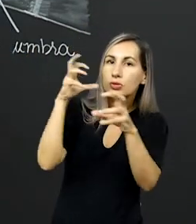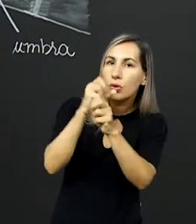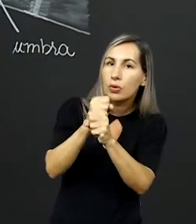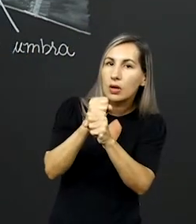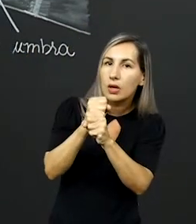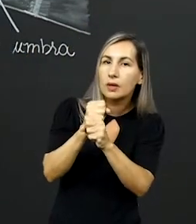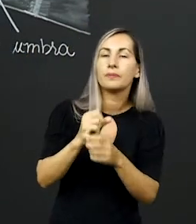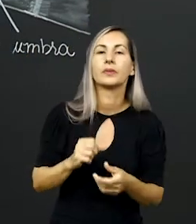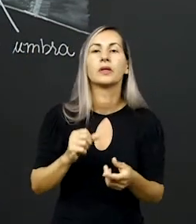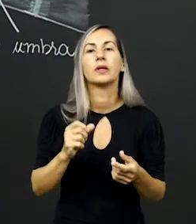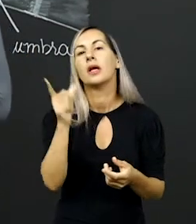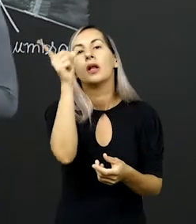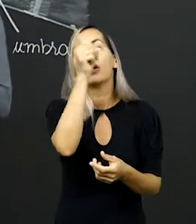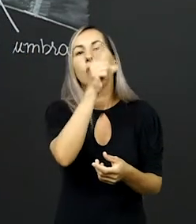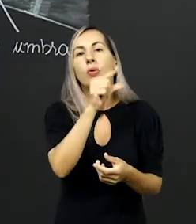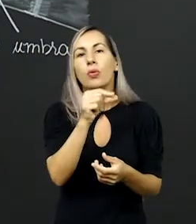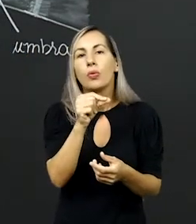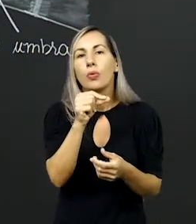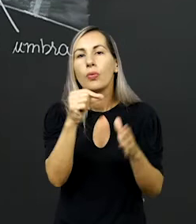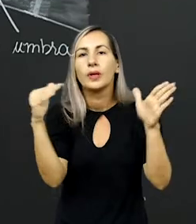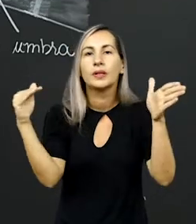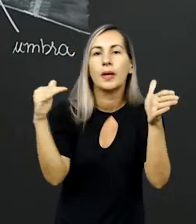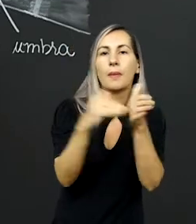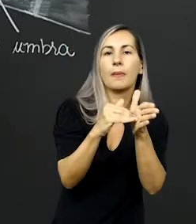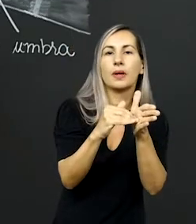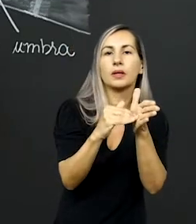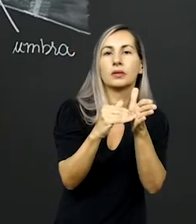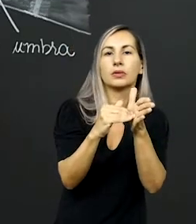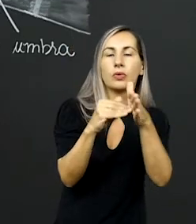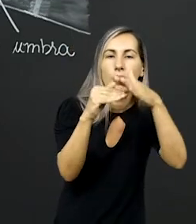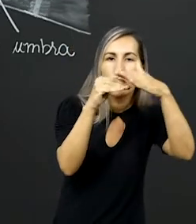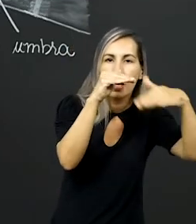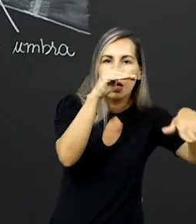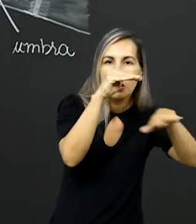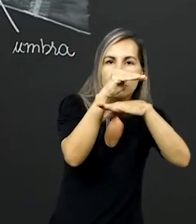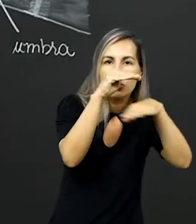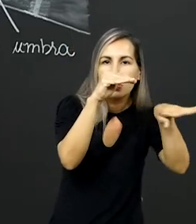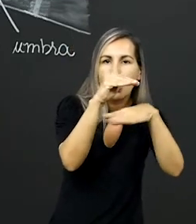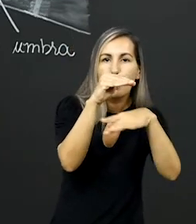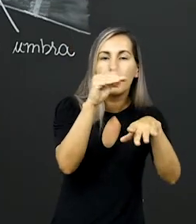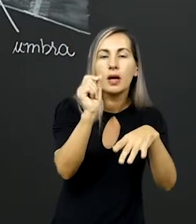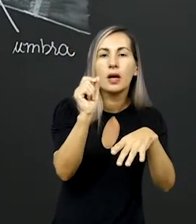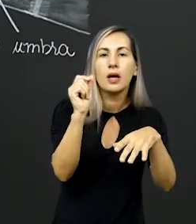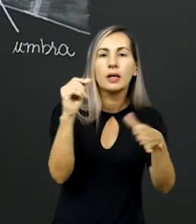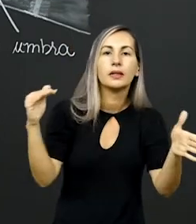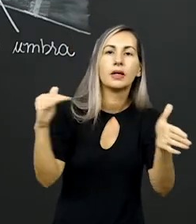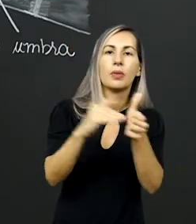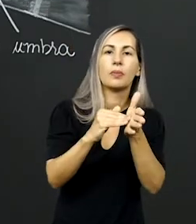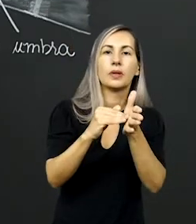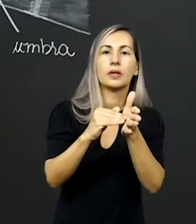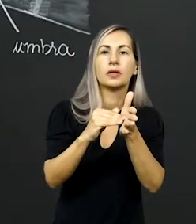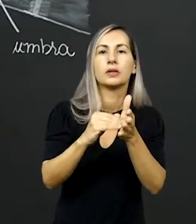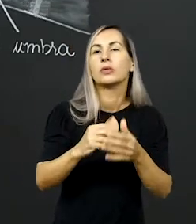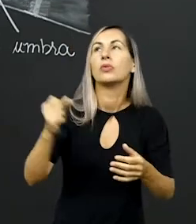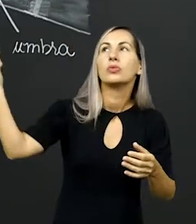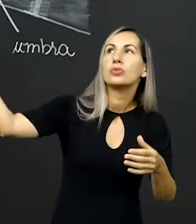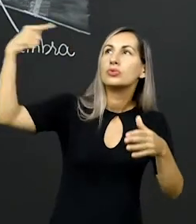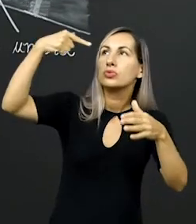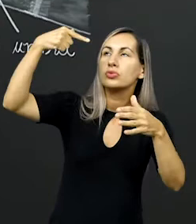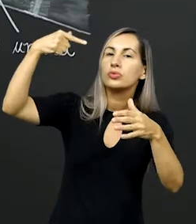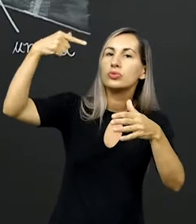a Lua interrompendo a passagem ali, a gente vê a sombra da Lua, já que ela está interrompendo a passagem da luz do